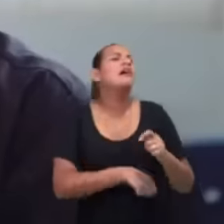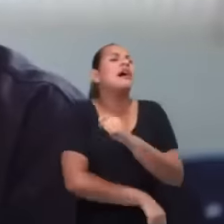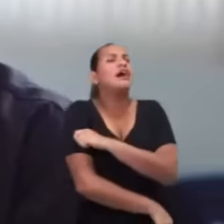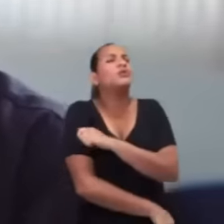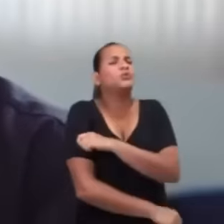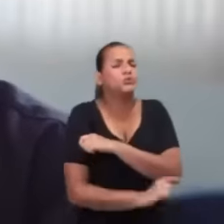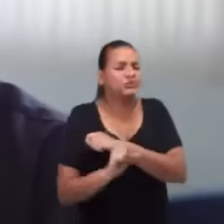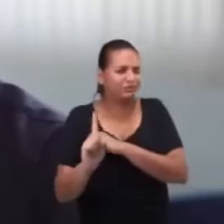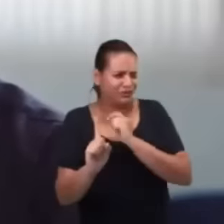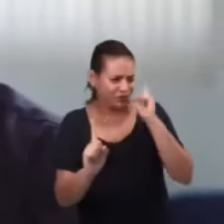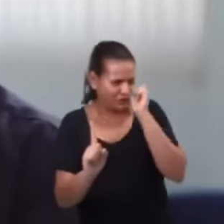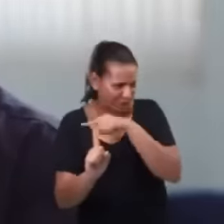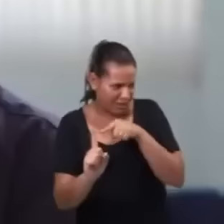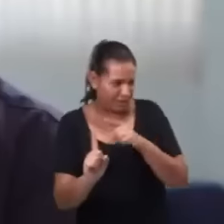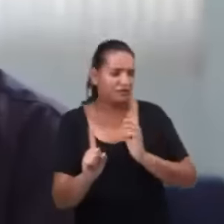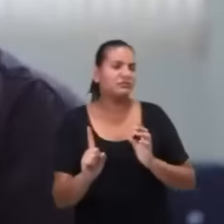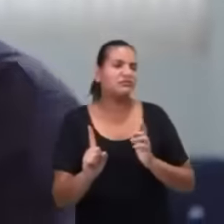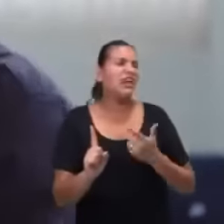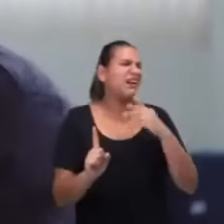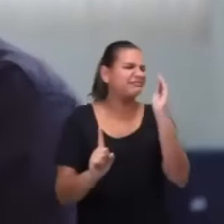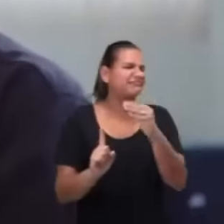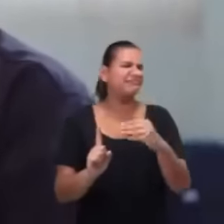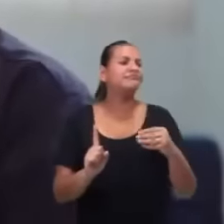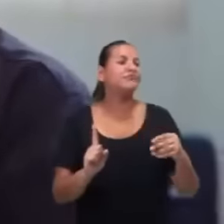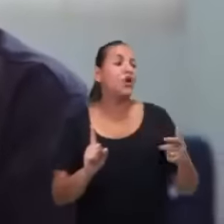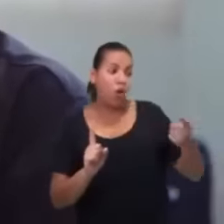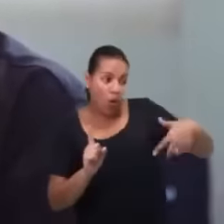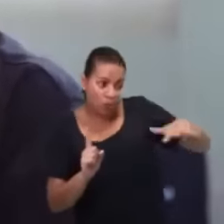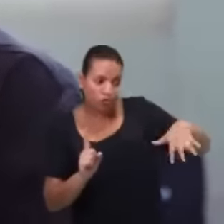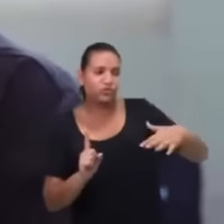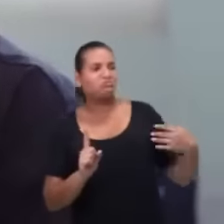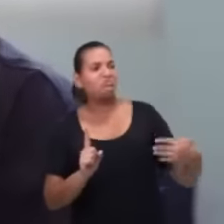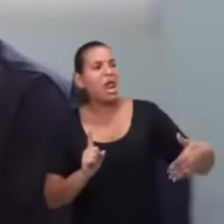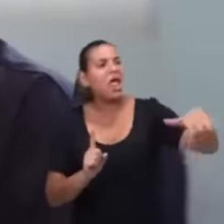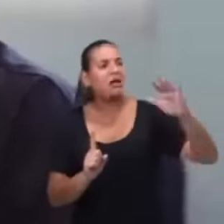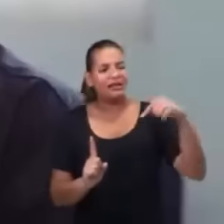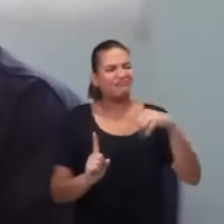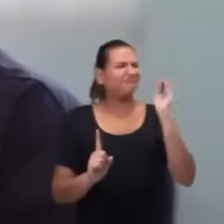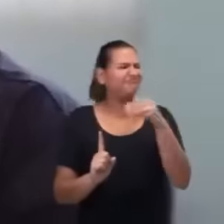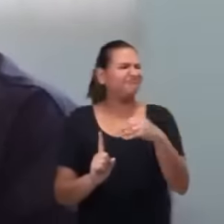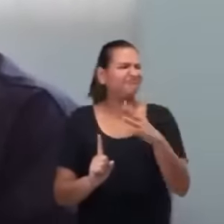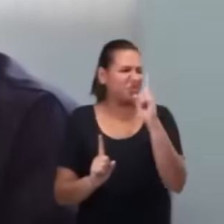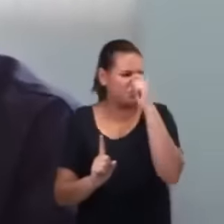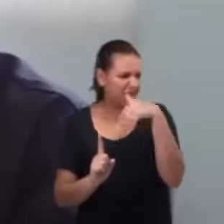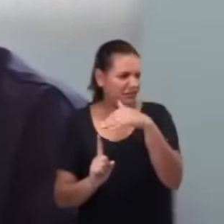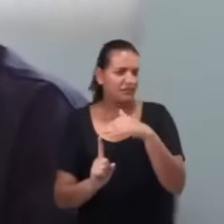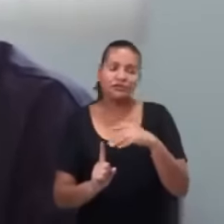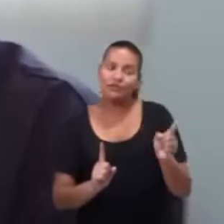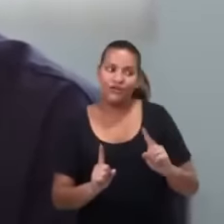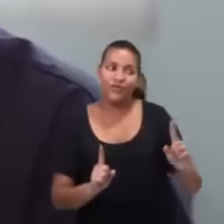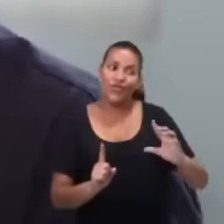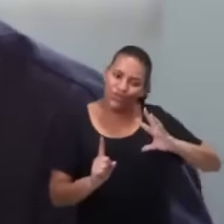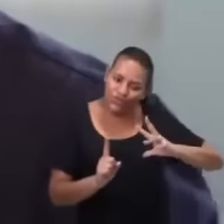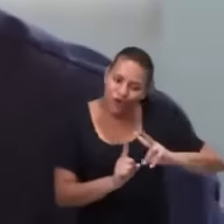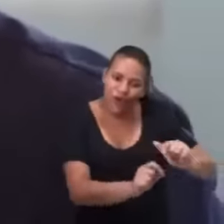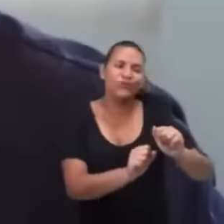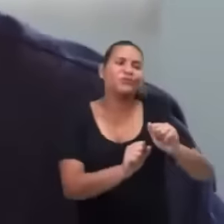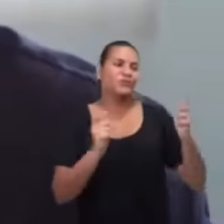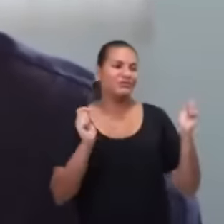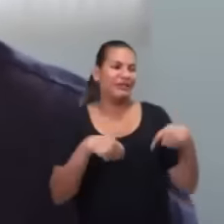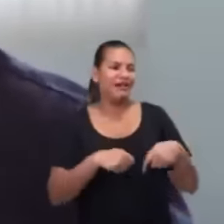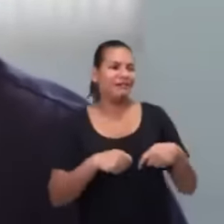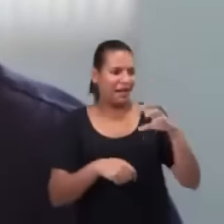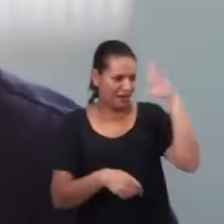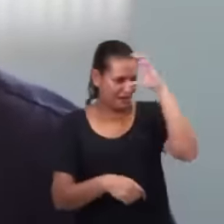A busca, Priscila, é pela equidade. É. Quando a gente olha, assim, você está na escola como diretor e você olha